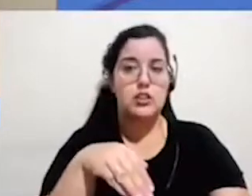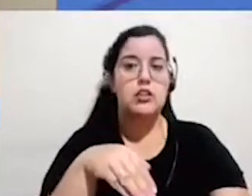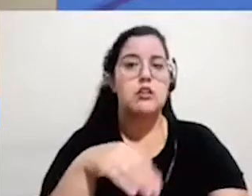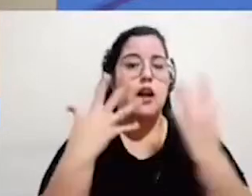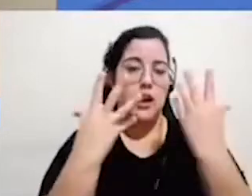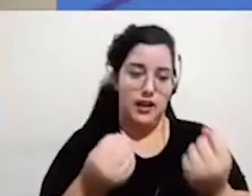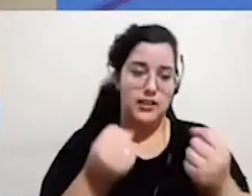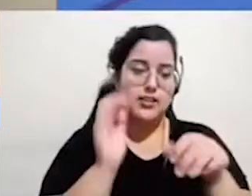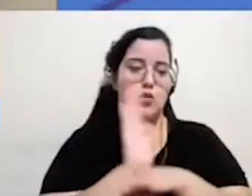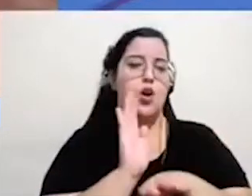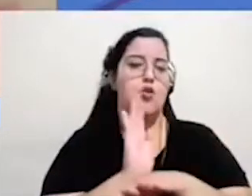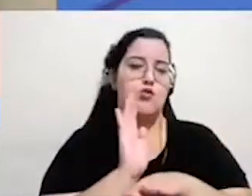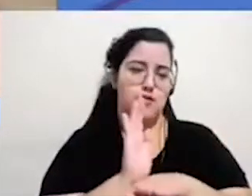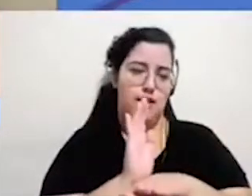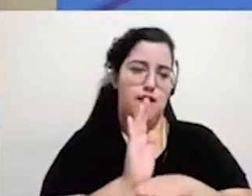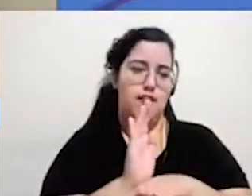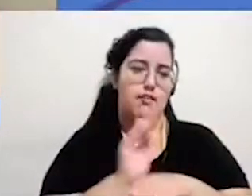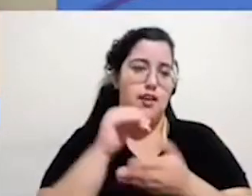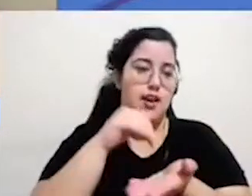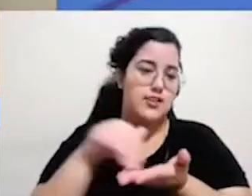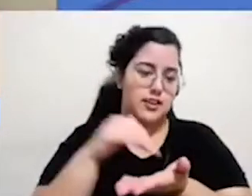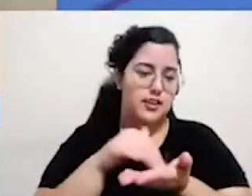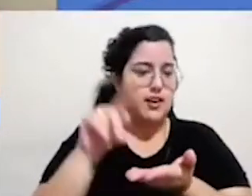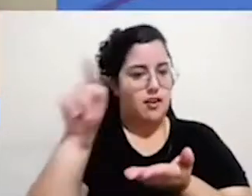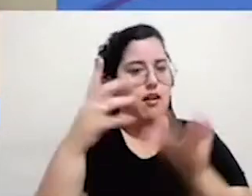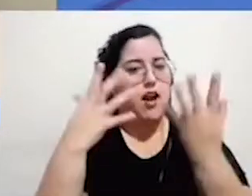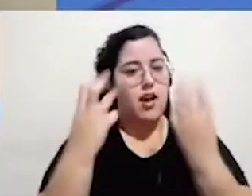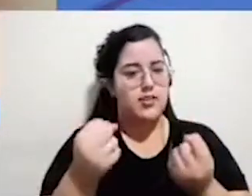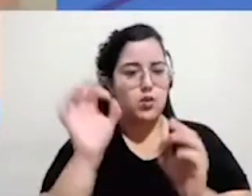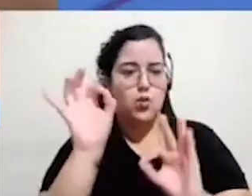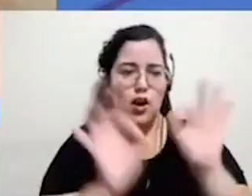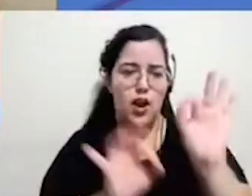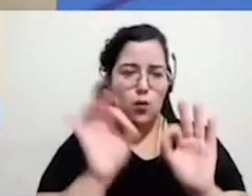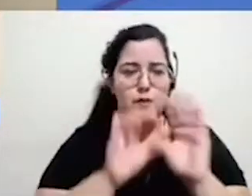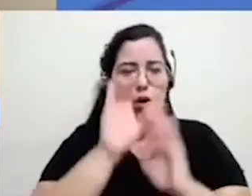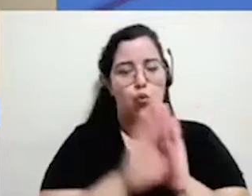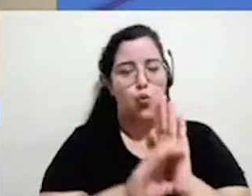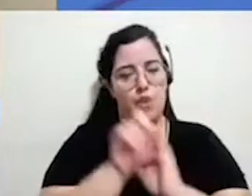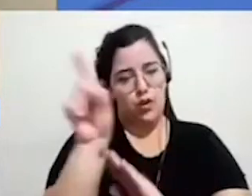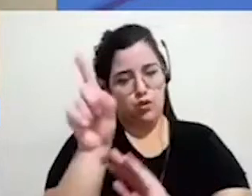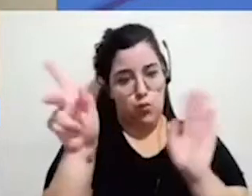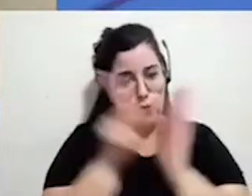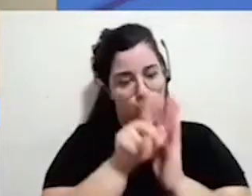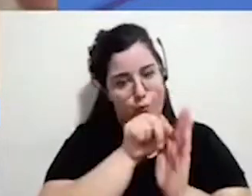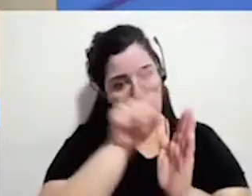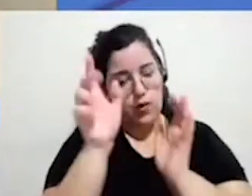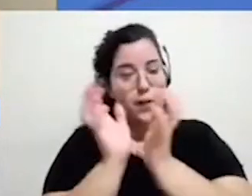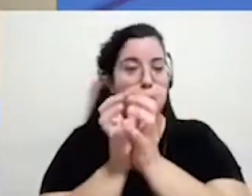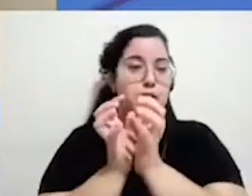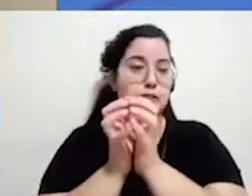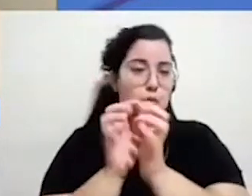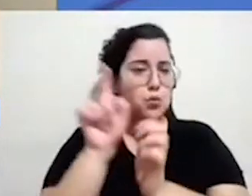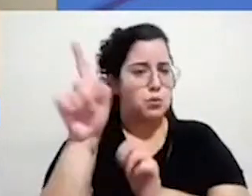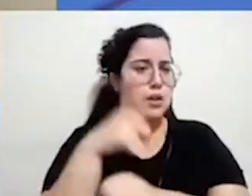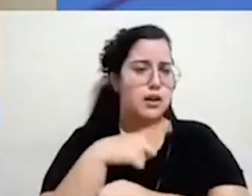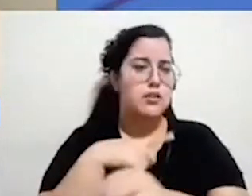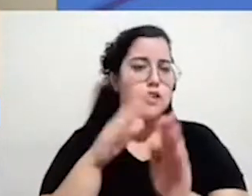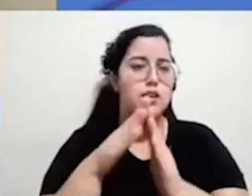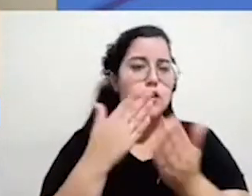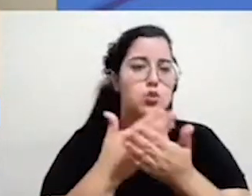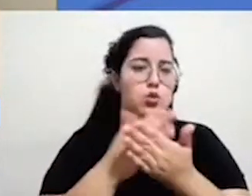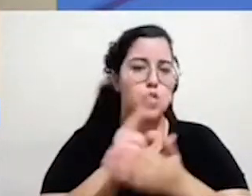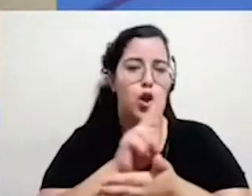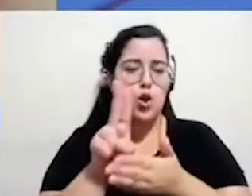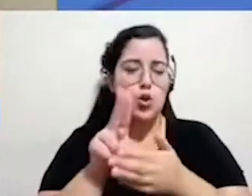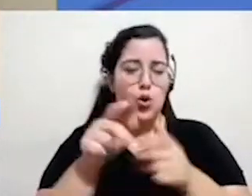ajudar a Secretaria da Educação a fazer um currículo atualizado. E naquela região onde tem uma escola, é um município chamado